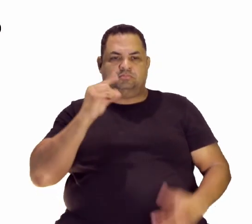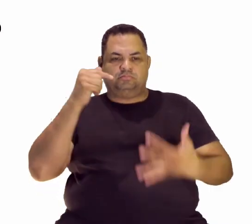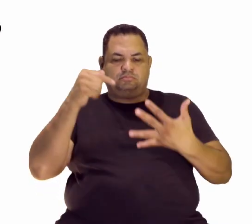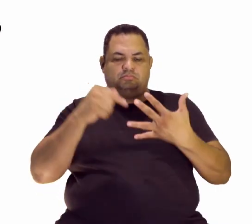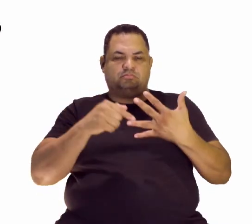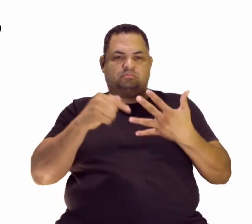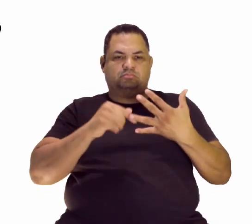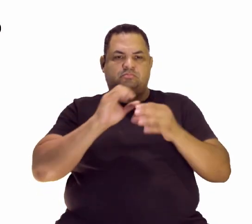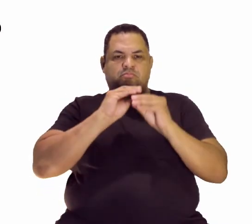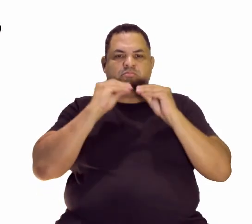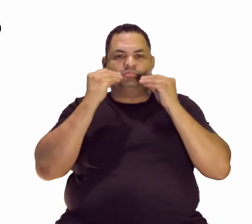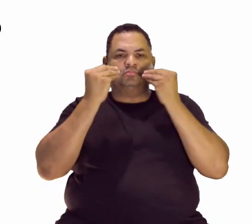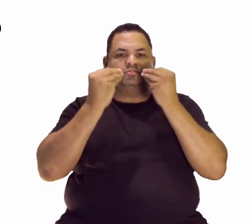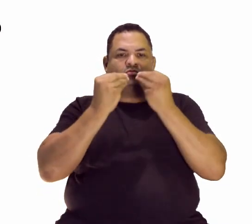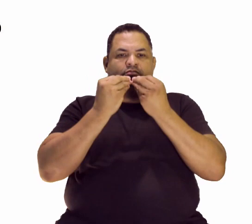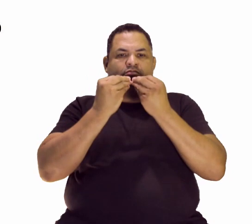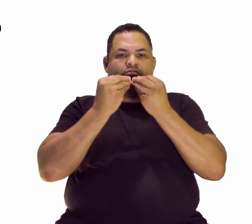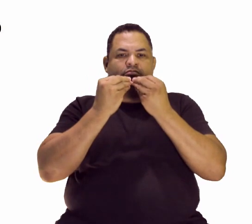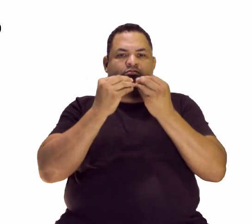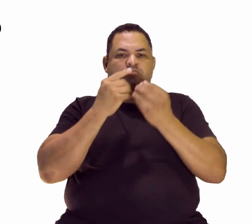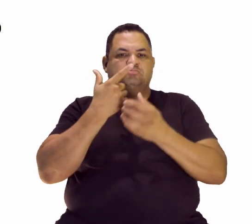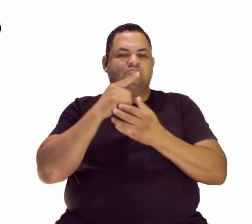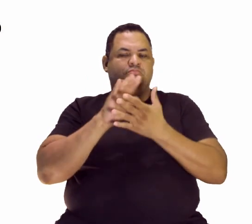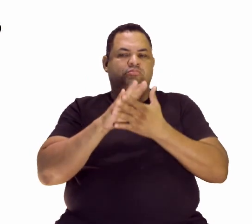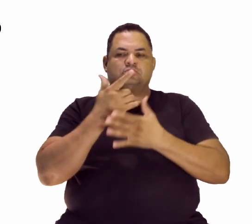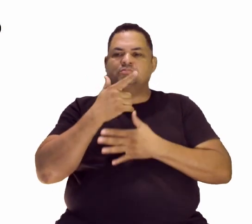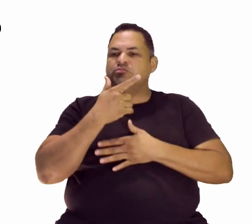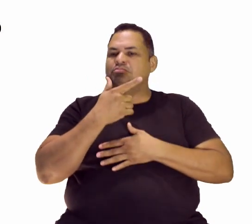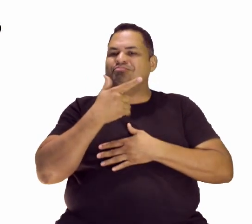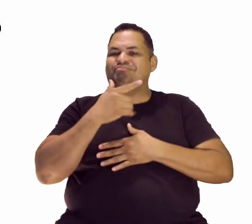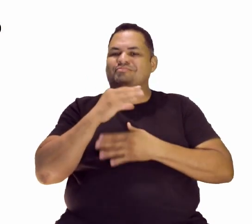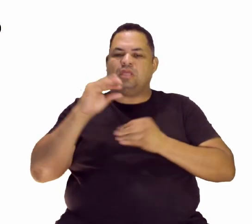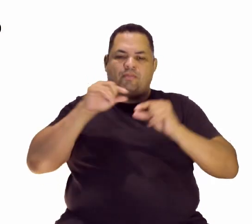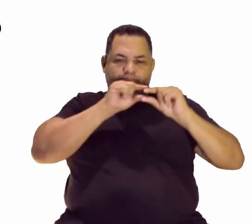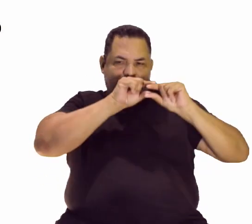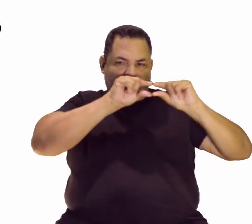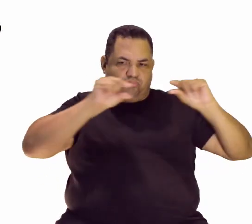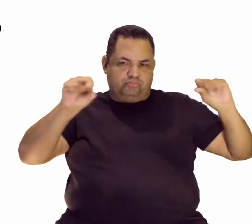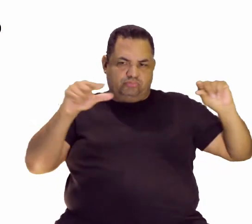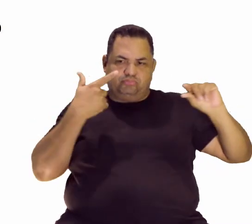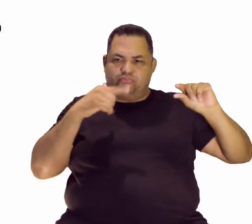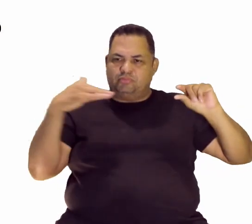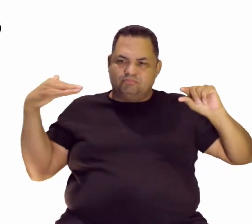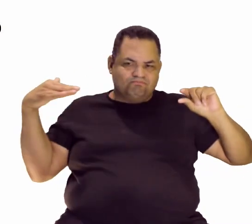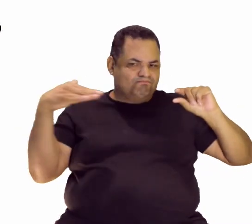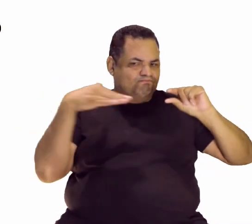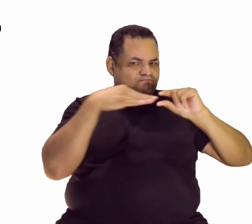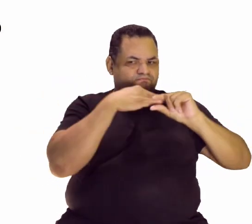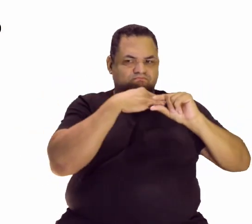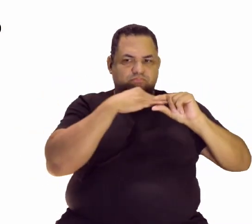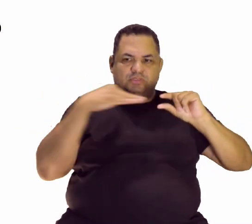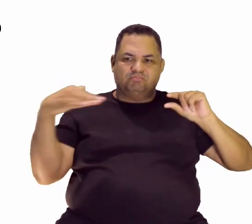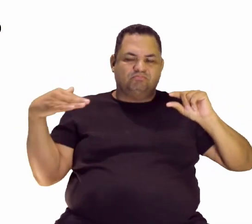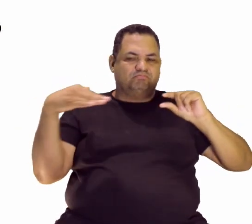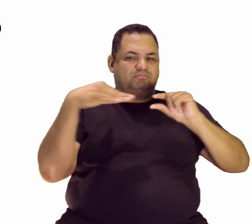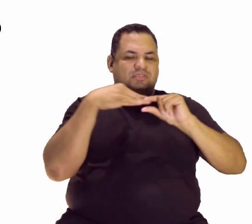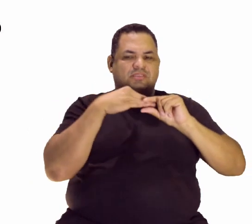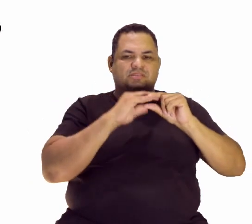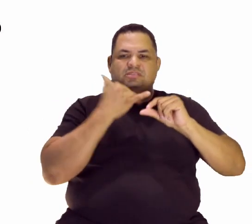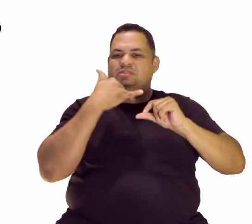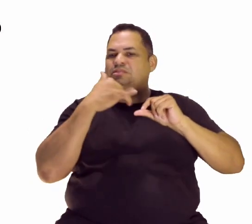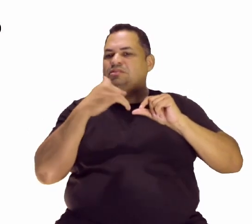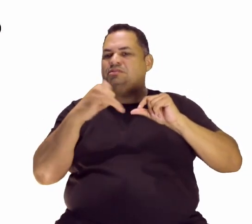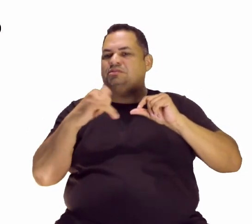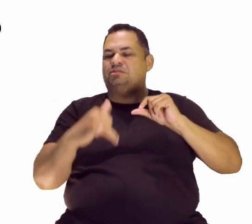uma substância má condutora de eletricidade, quer dizer, não conduz corrente